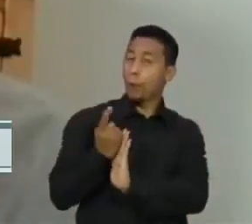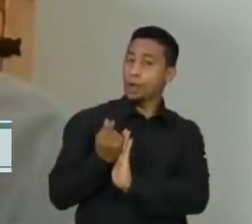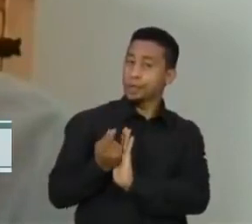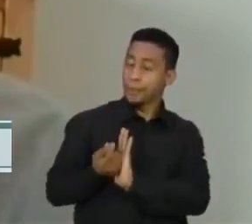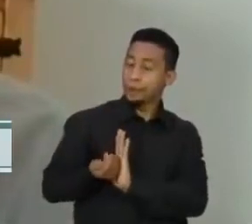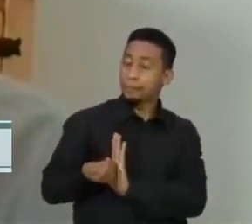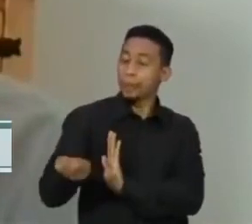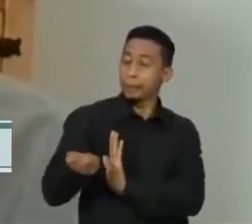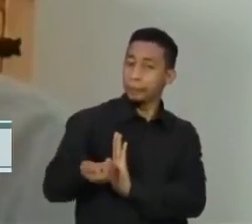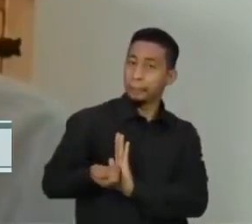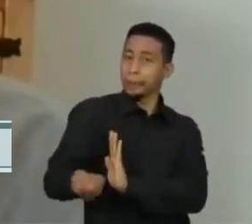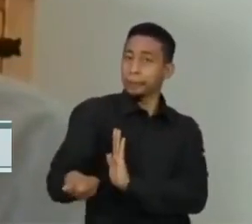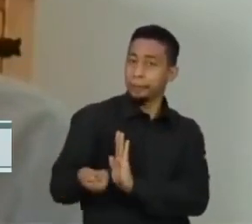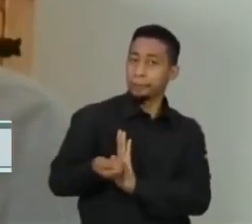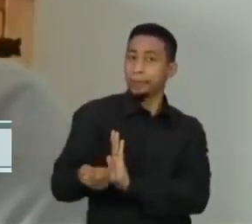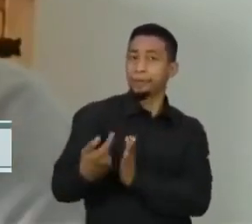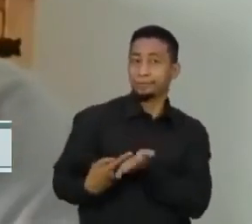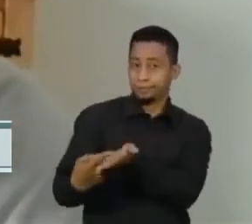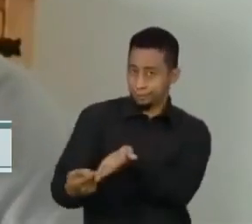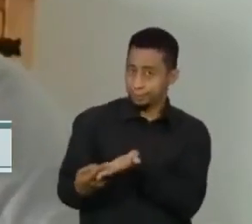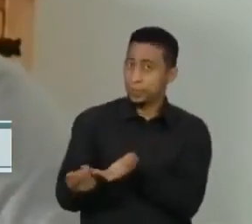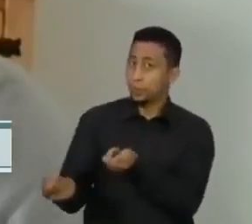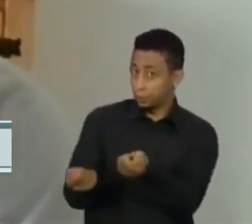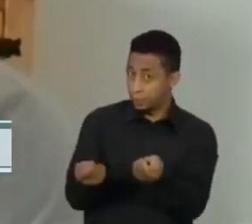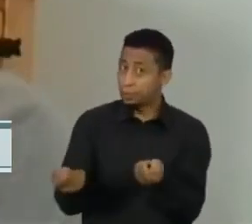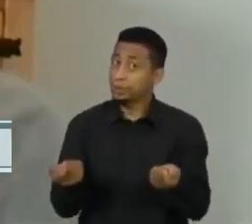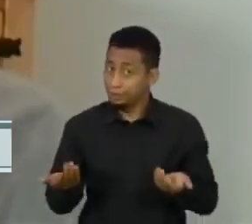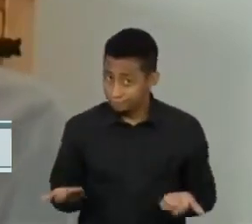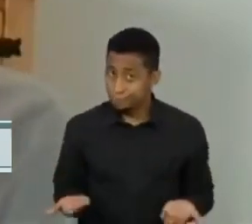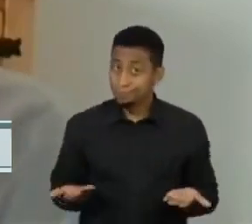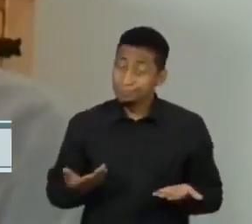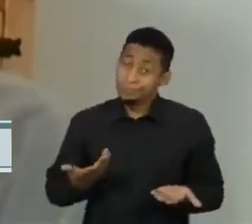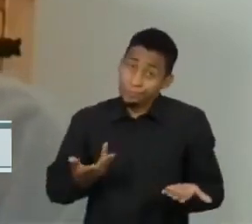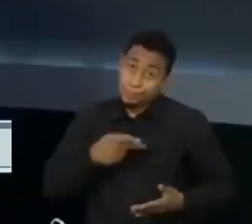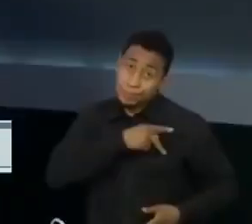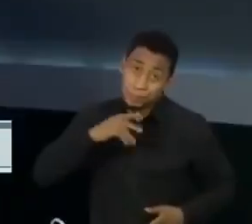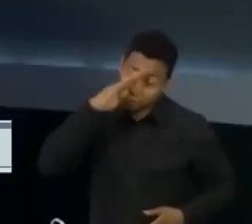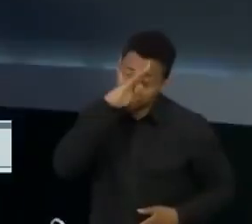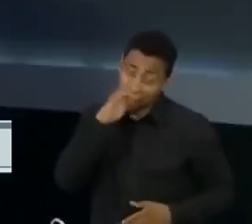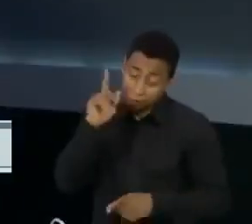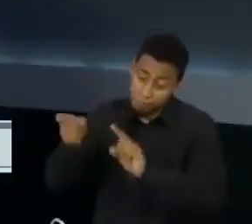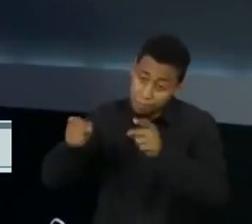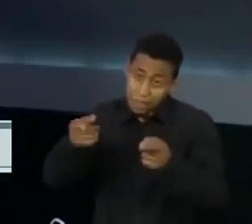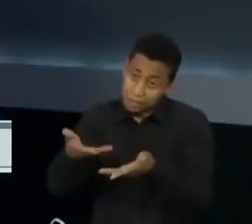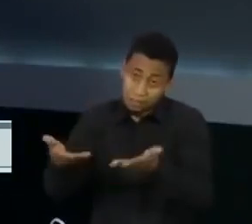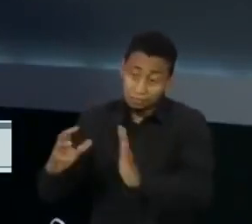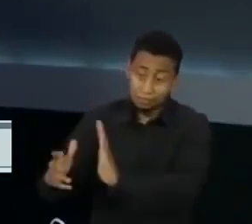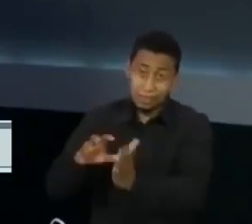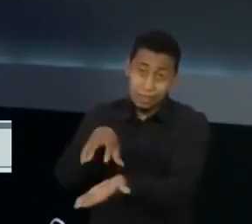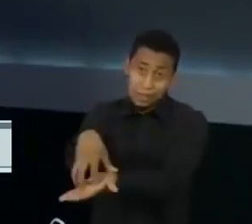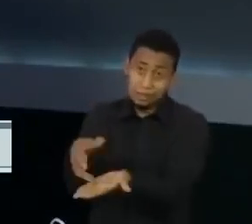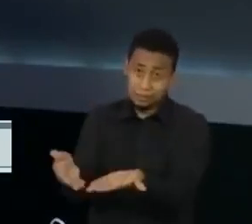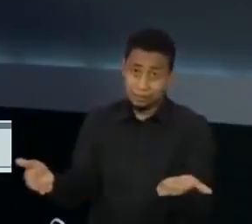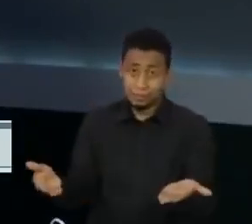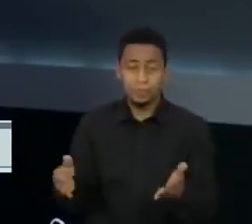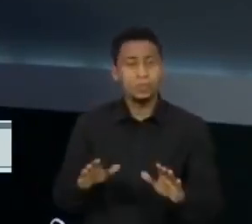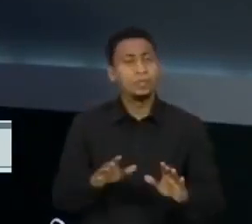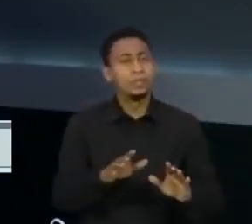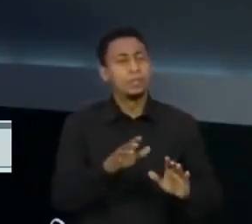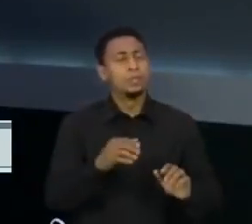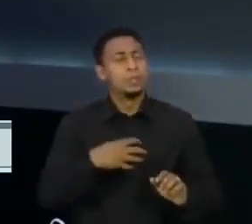dia mais opaco, mais oculto e mais controlado pelo dito e amorfo centrão. Há um distanciamento entre